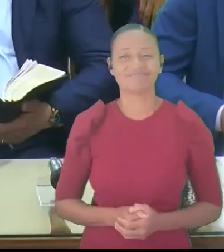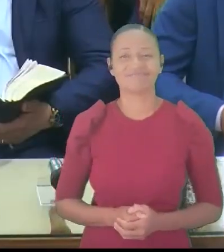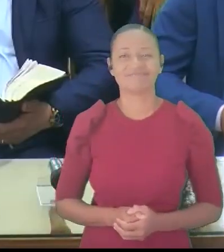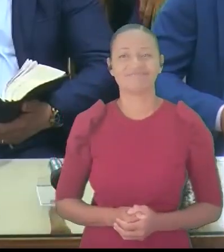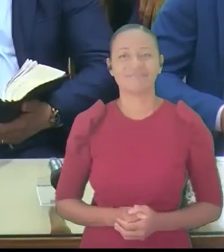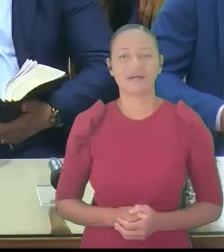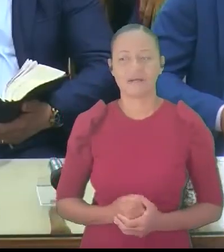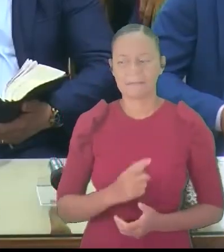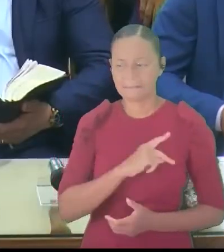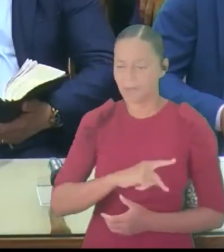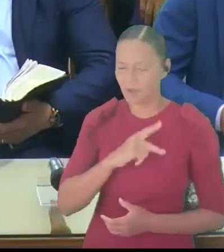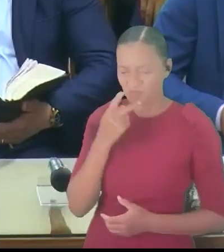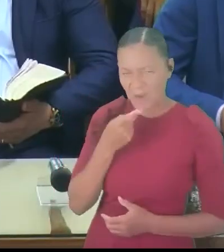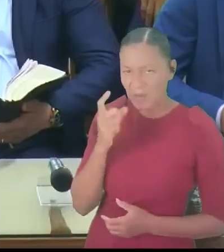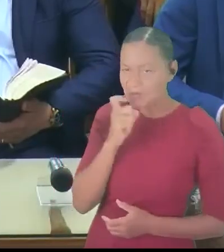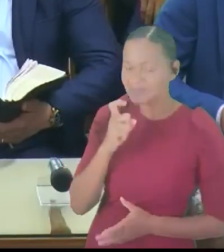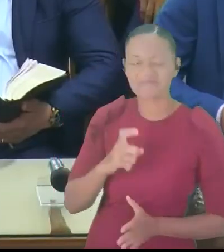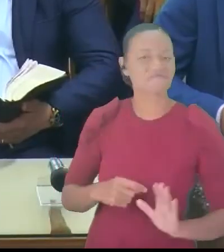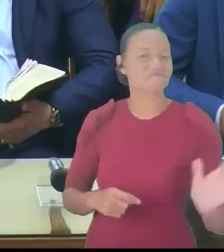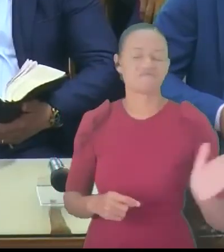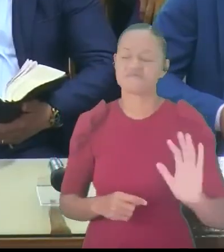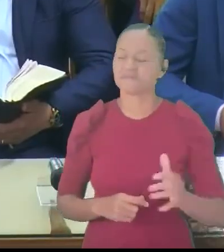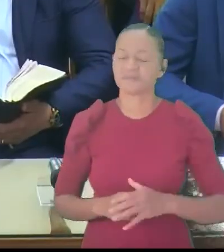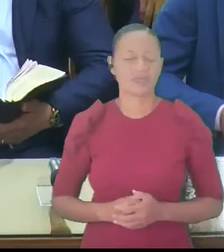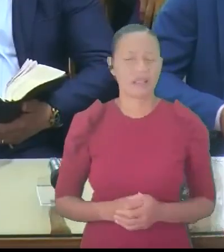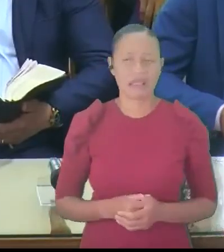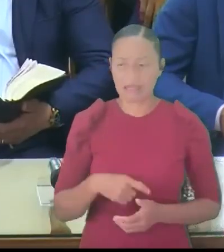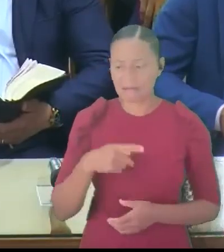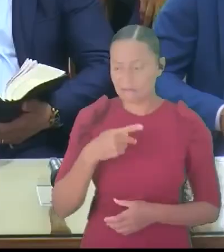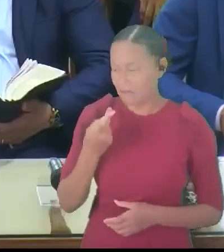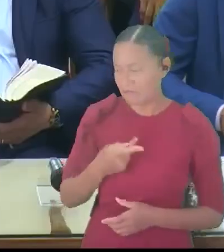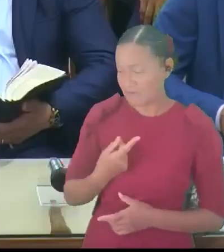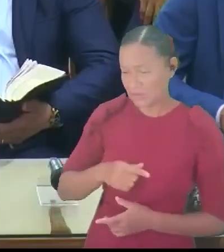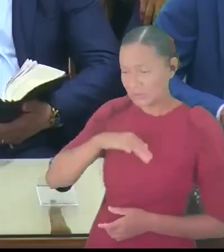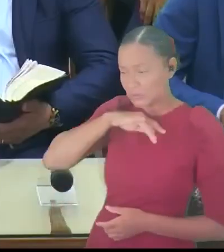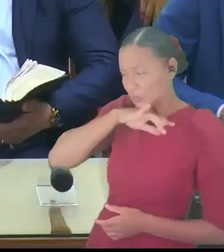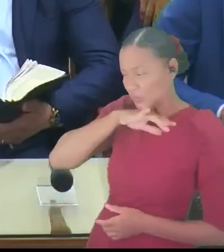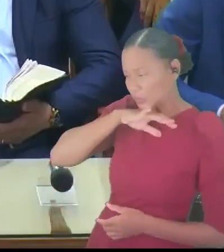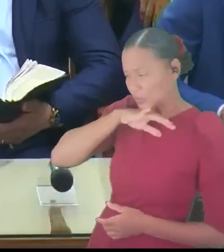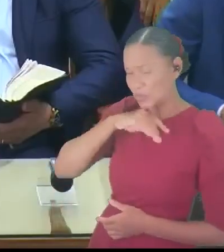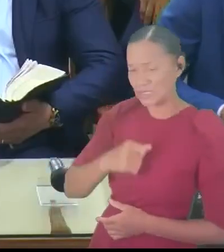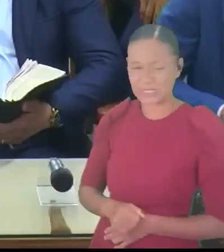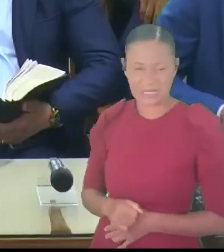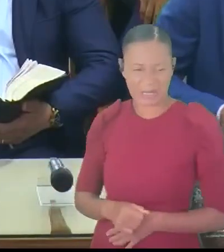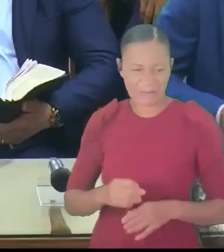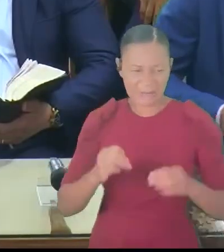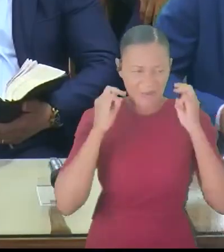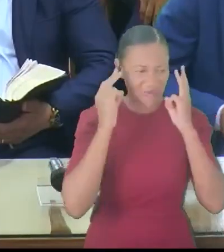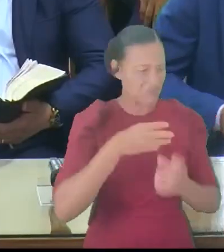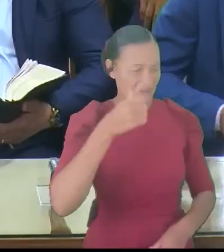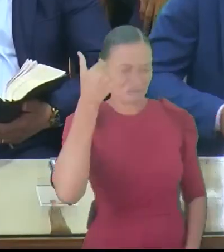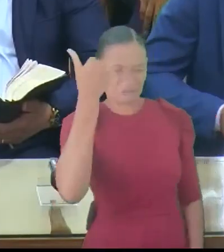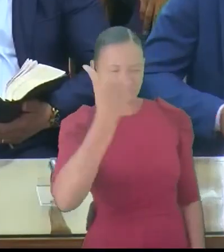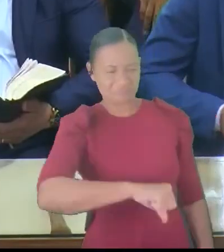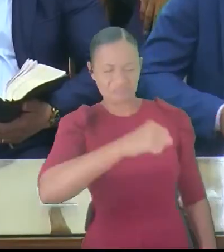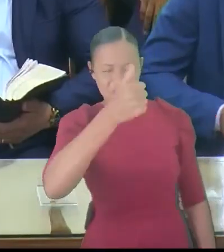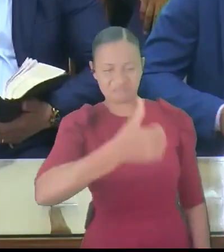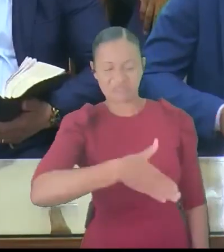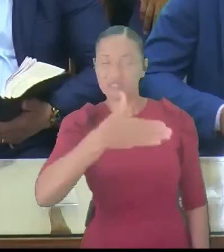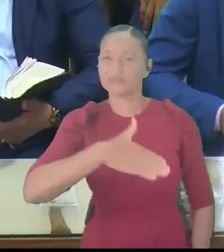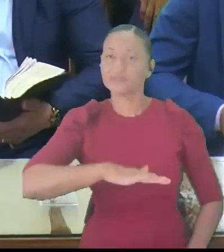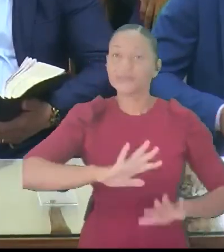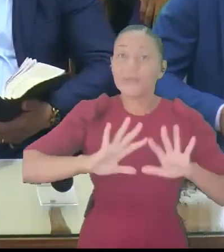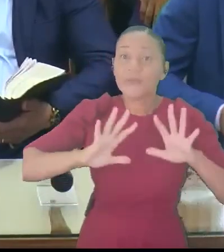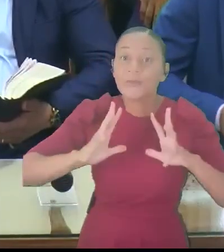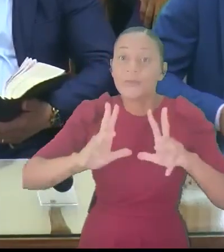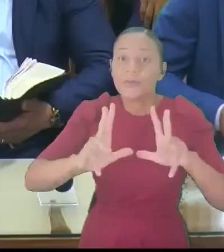Paulo não disse que era mentira. Paulo não disse que era imprestável. Paulo não joga Moisés na lata do lixo. Paulo diz, gente,